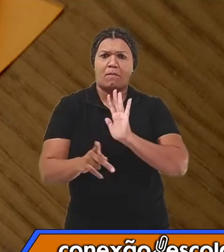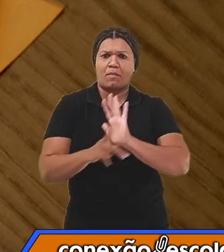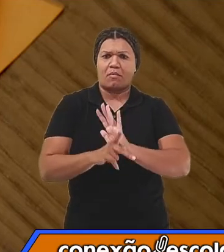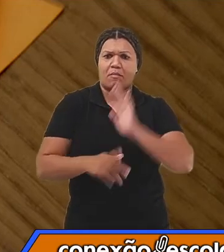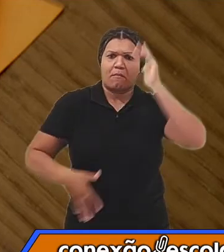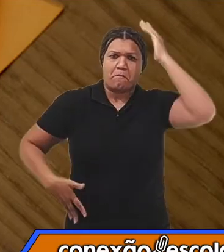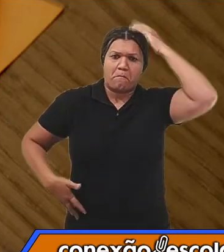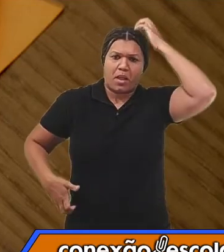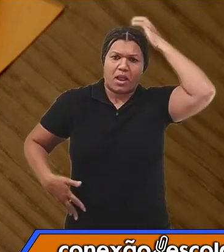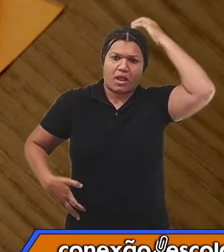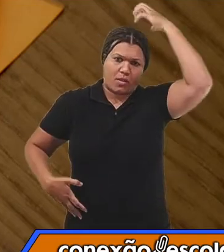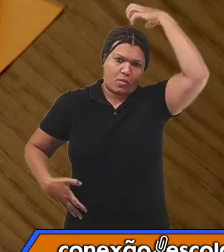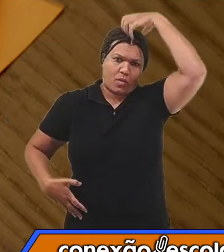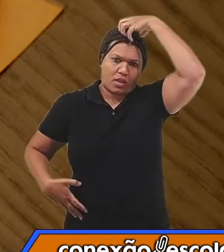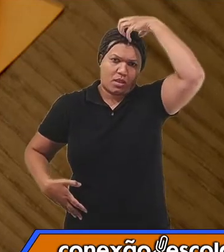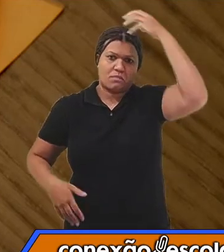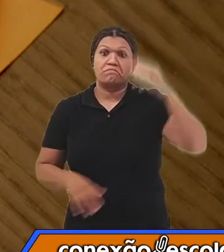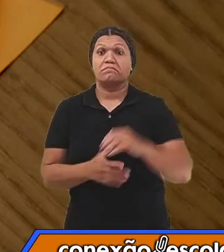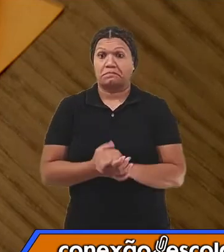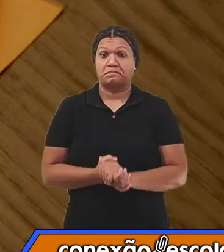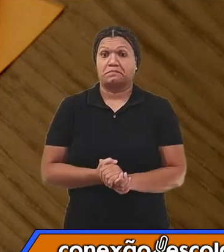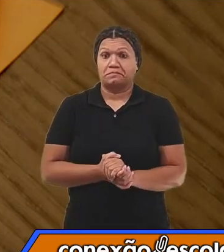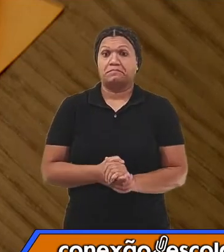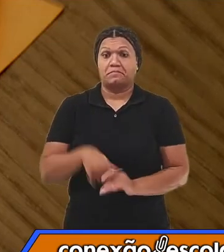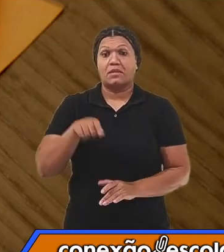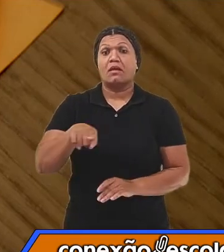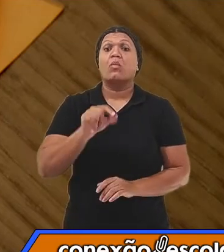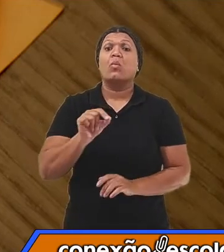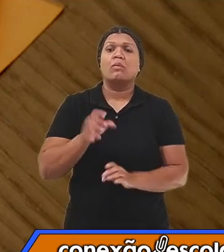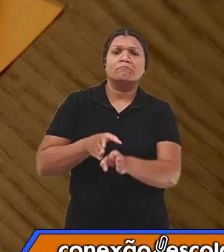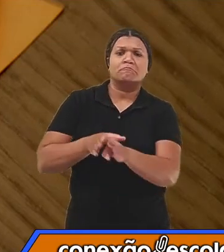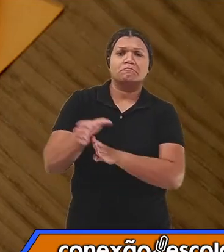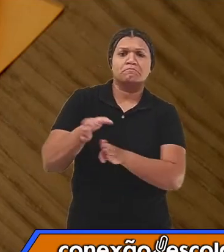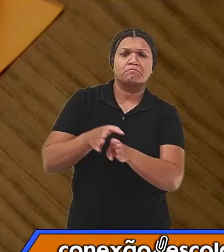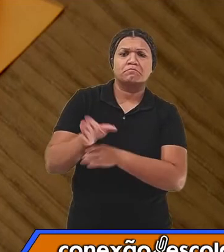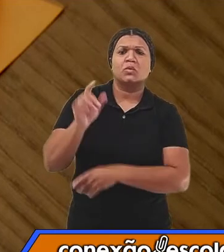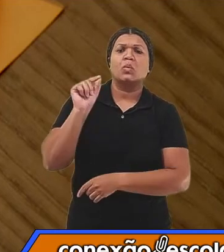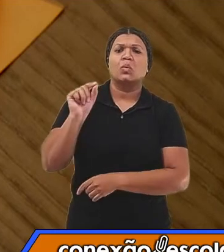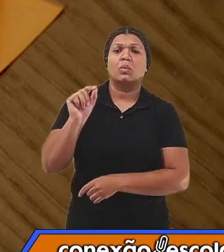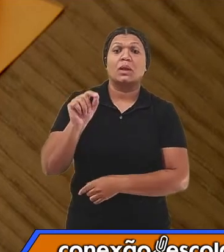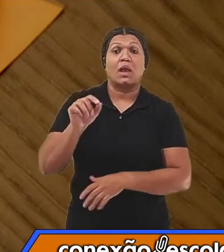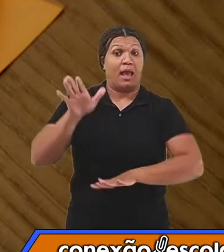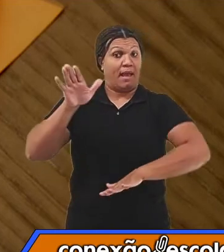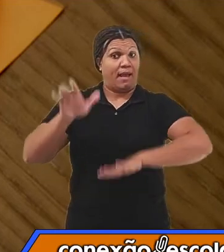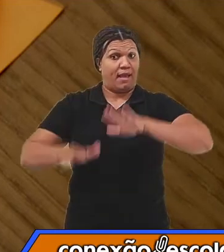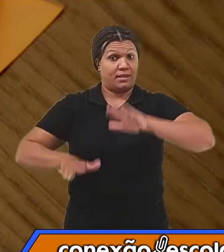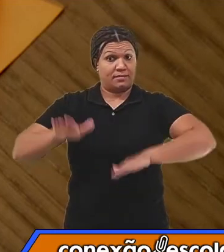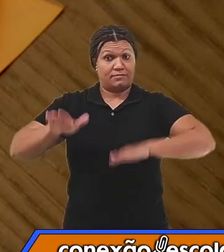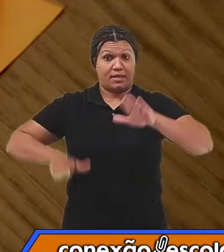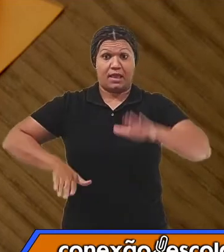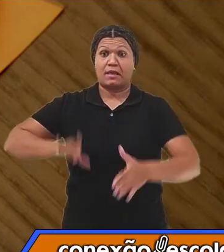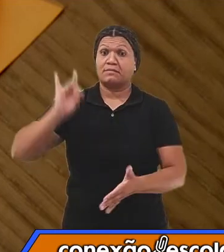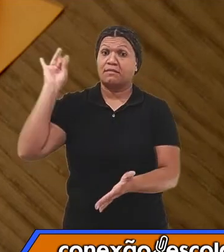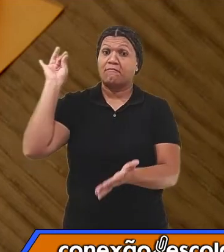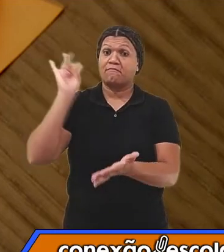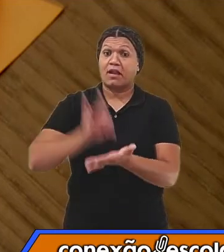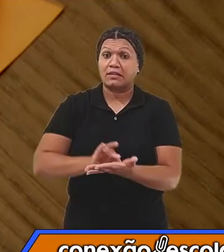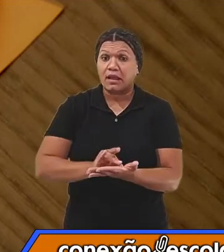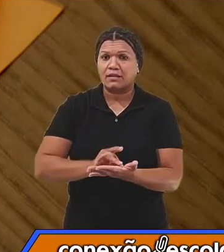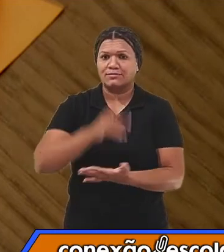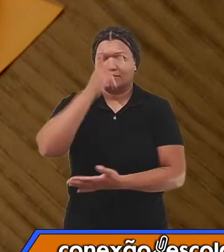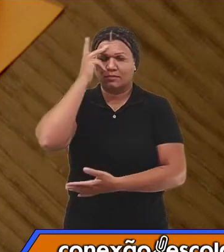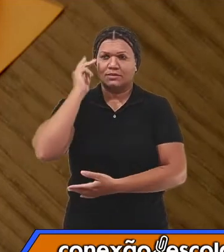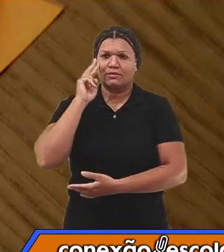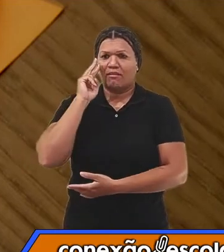A moral que a gente pode tirar é que nem sempre a verdade é